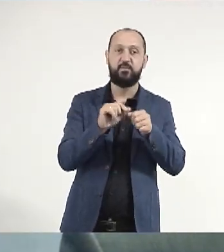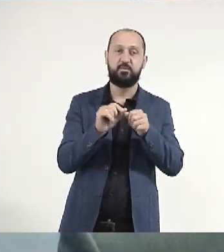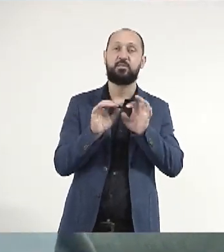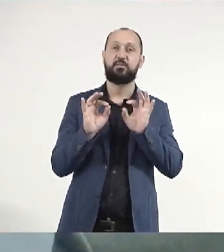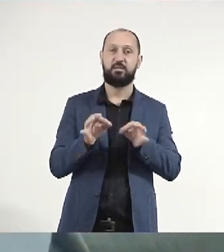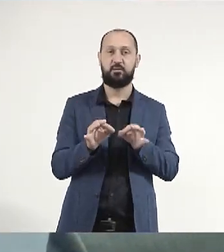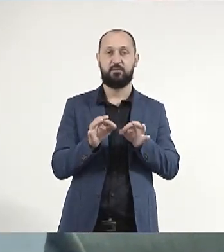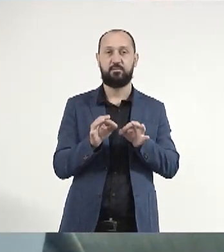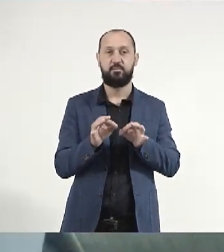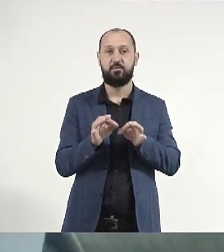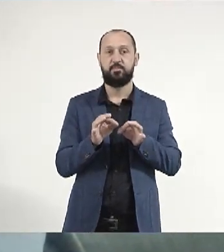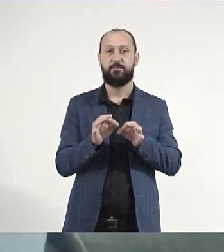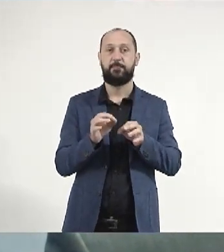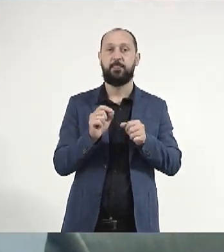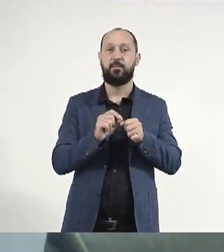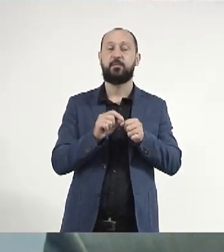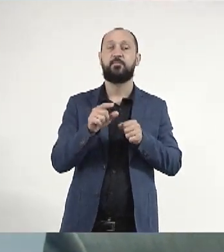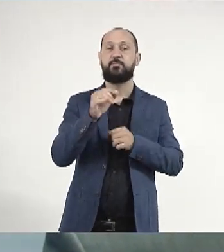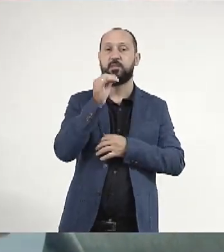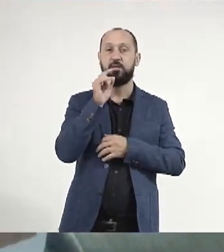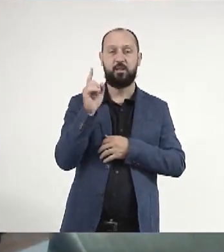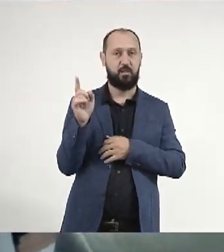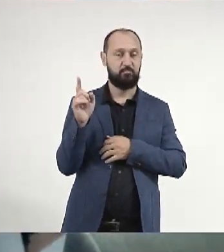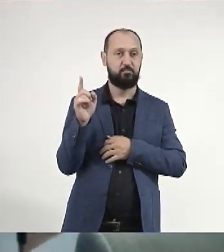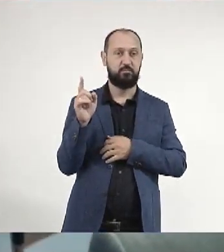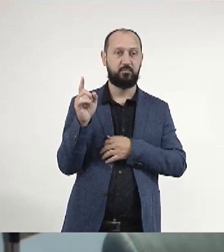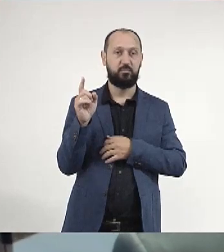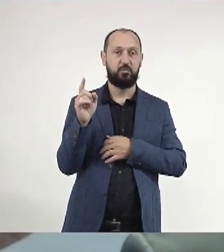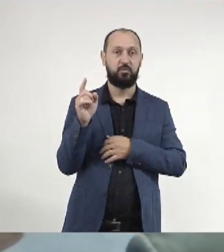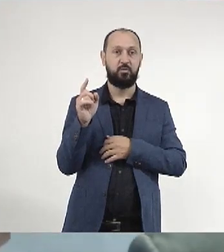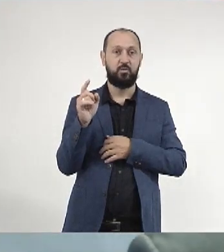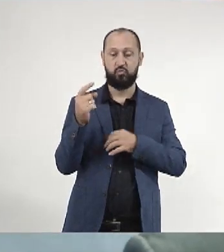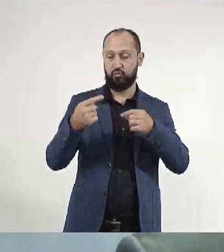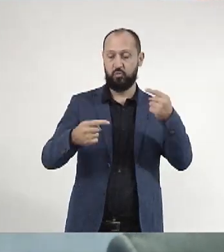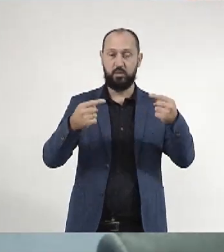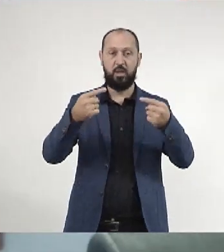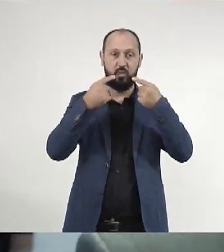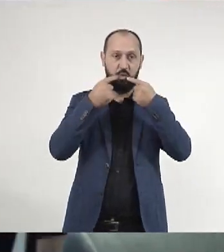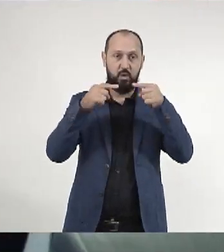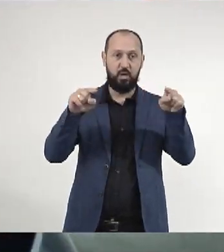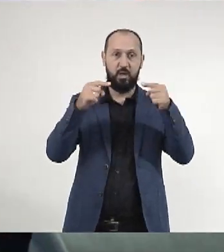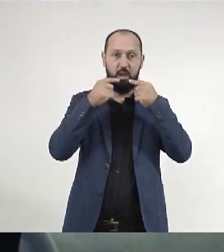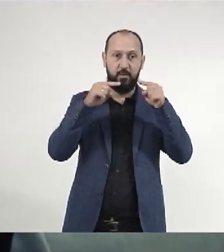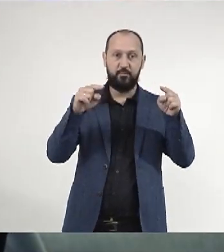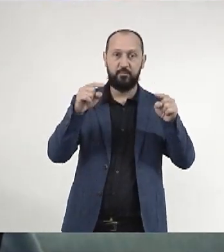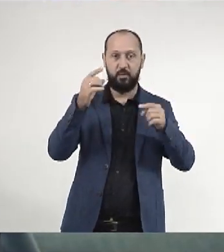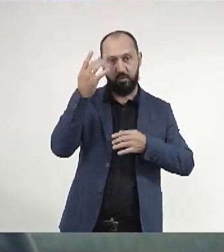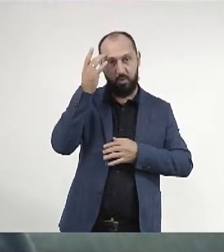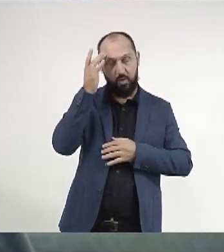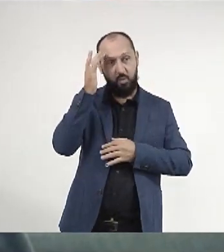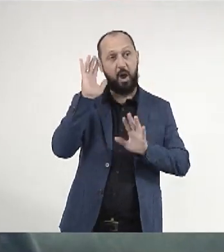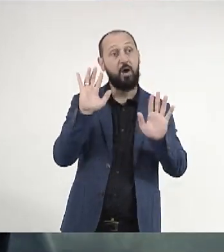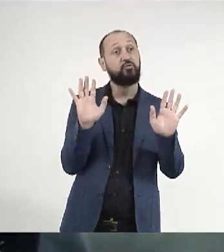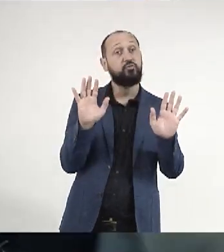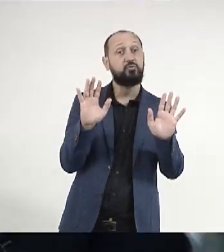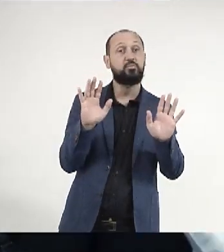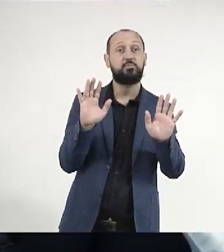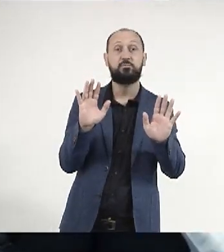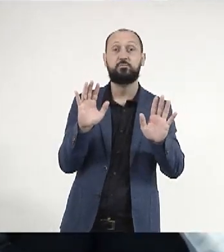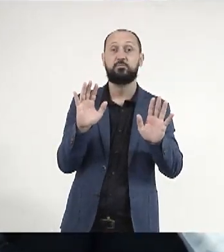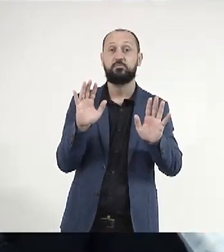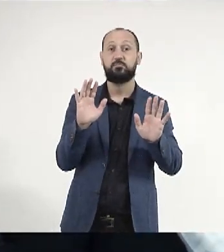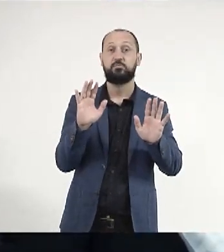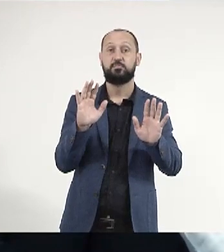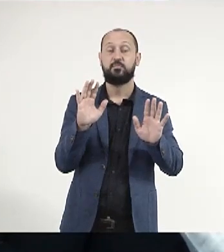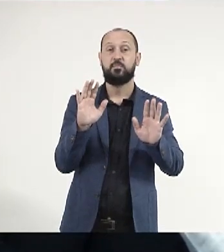corretamente. E é o que está acontecendo, por exemplo, lá. Os dois lados reclamam. Então, eu acho que meu